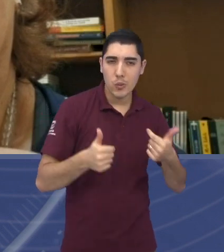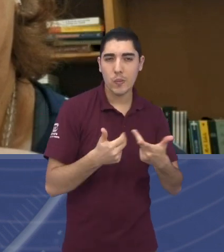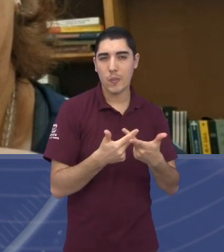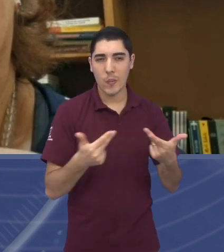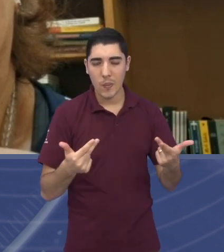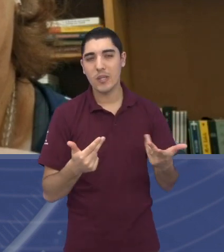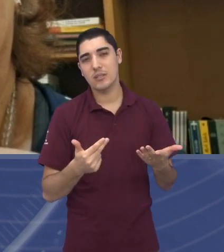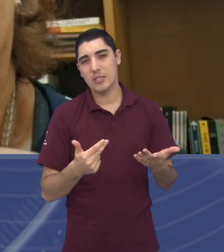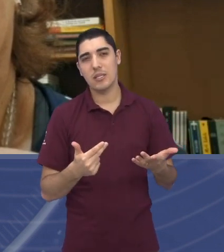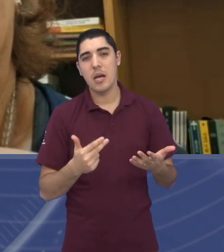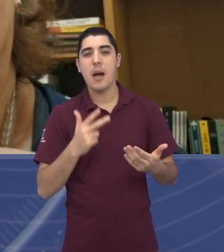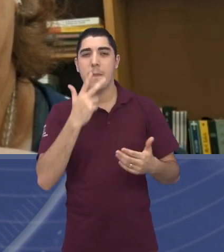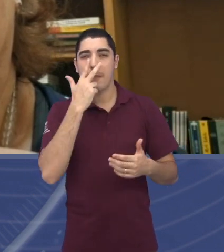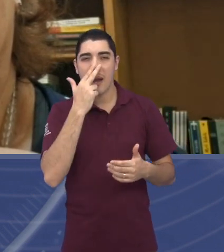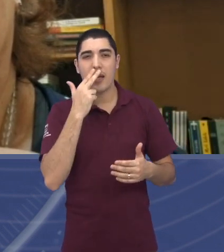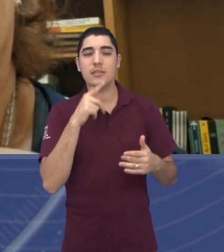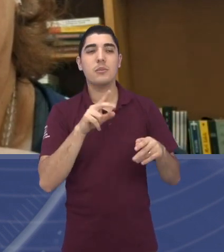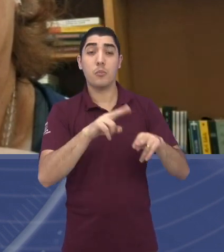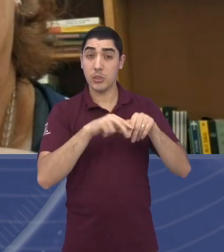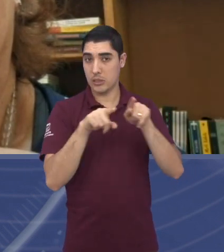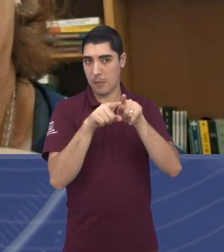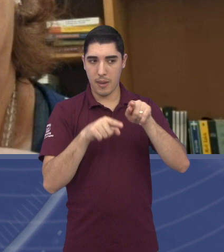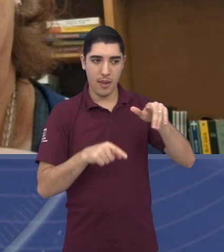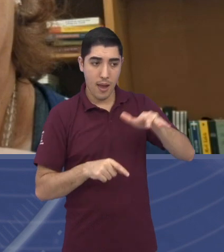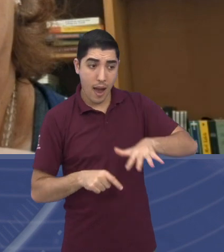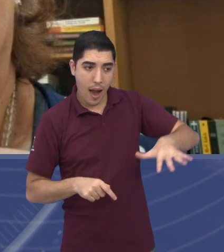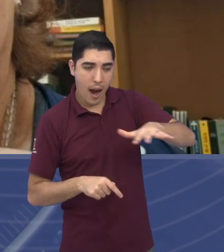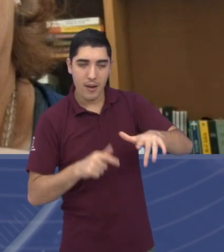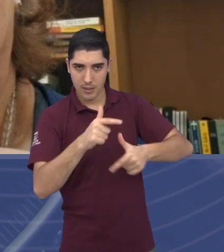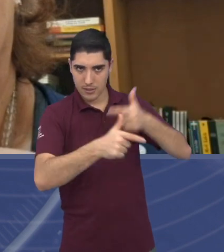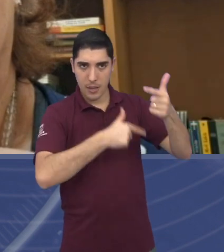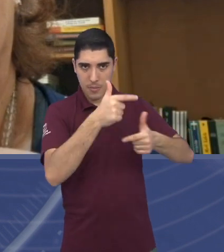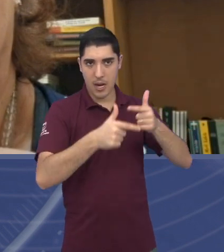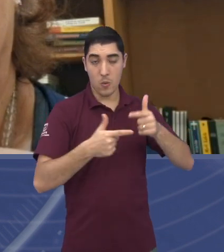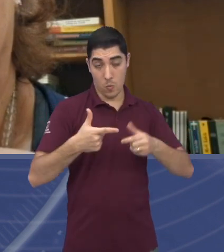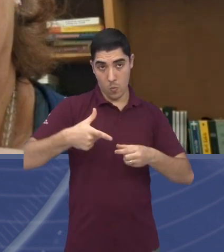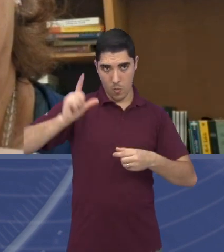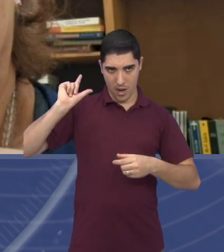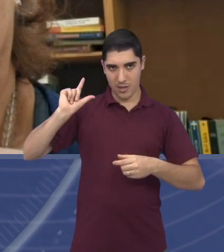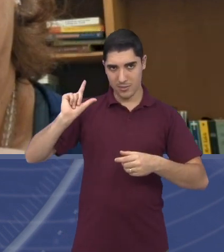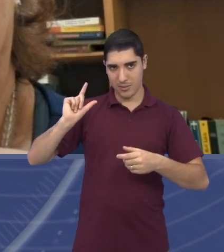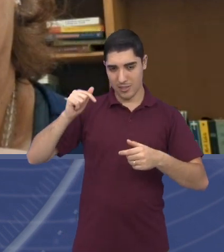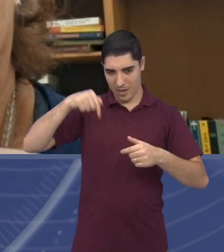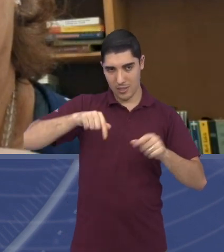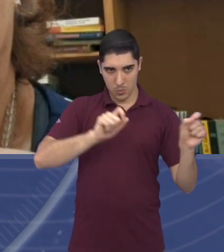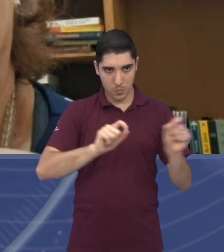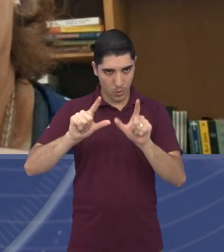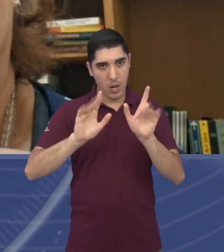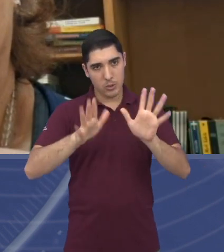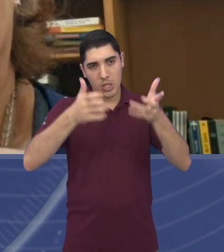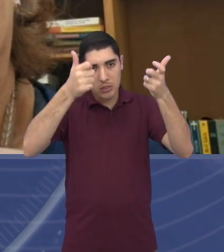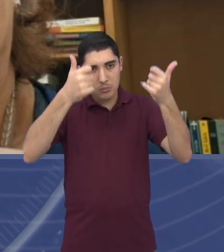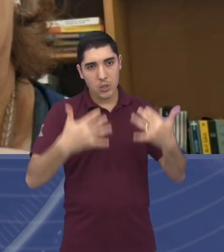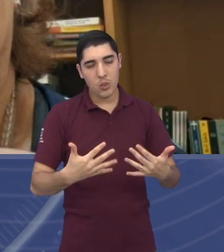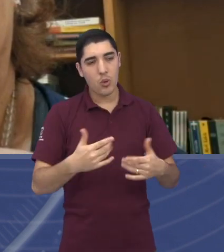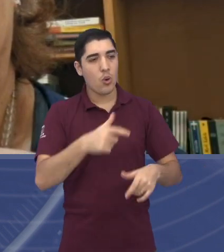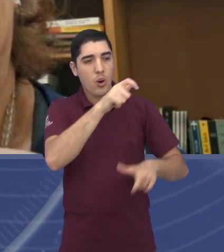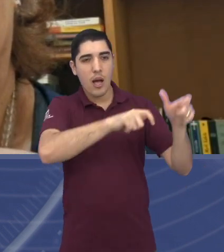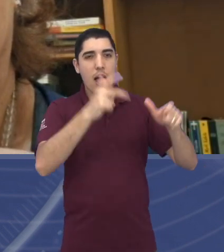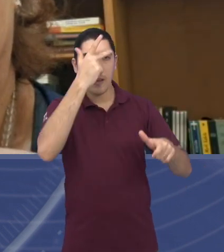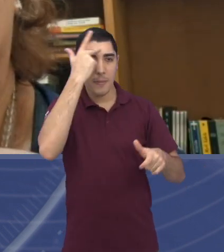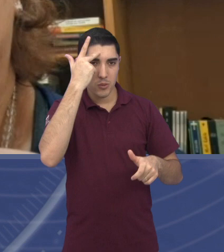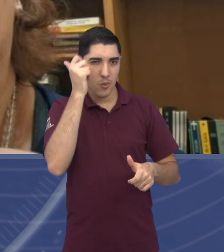que envelhecem? E a gente pode falar de mercado de trabalho, né? No primeiro bloco a gente mostrou Um Povo Fala, e uma